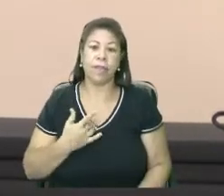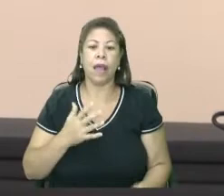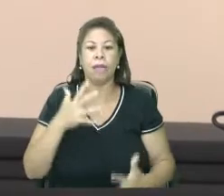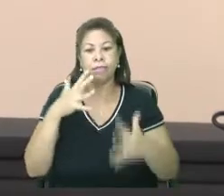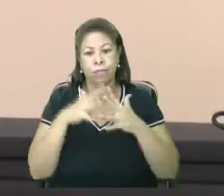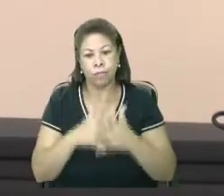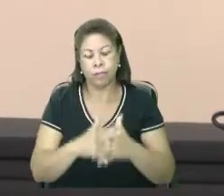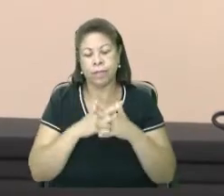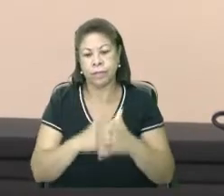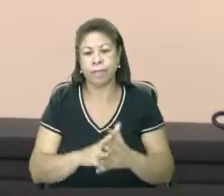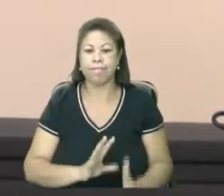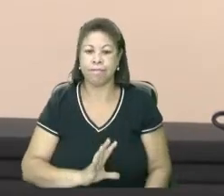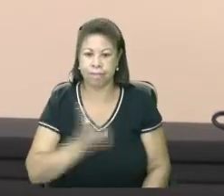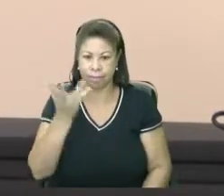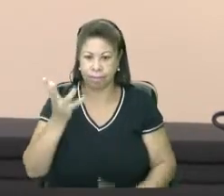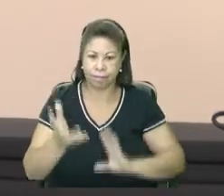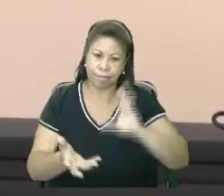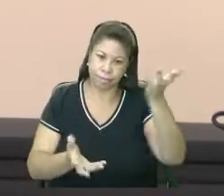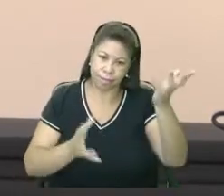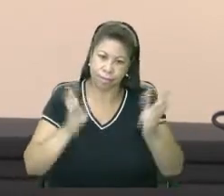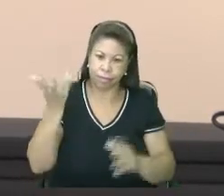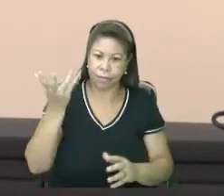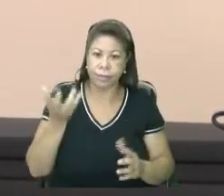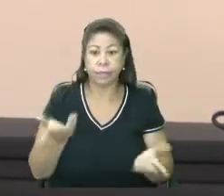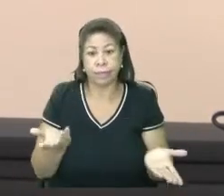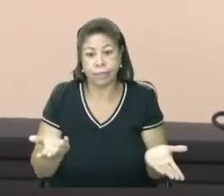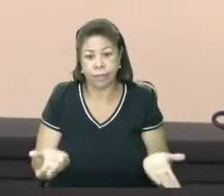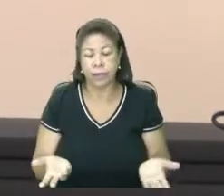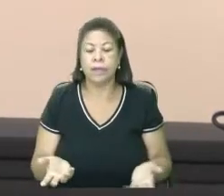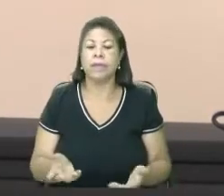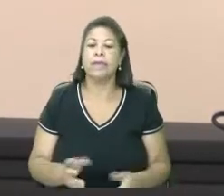a área da saúde. E isso acaba gerando